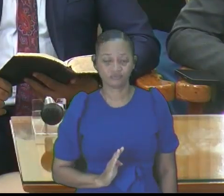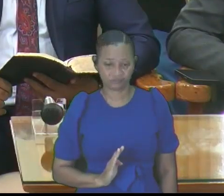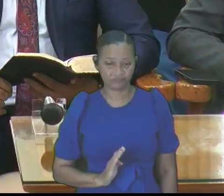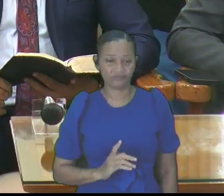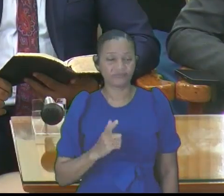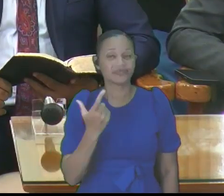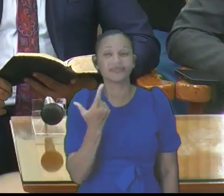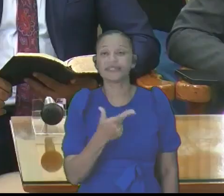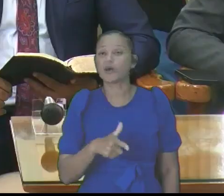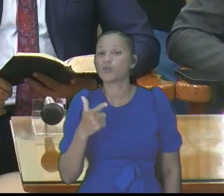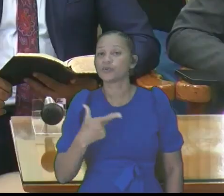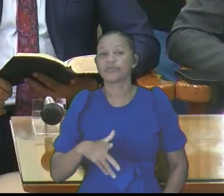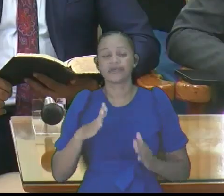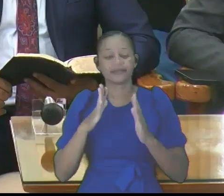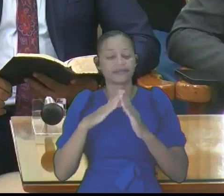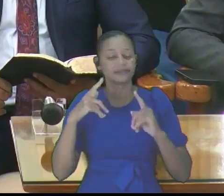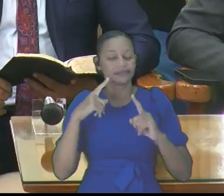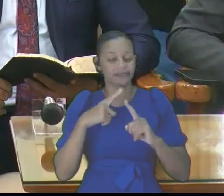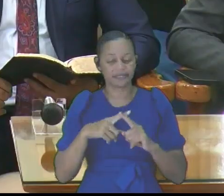desigrejados.